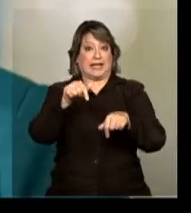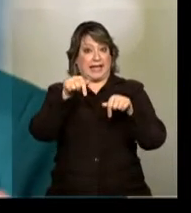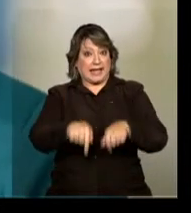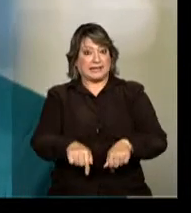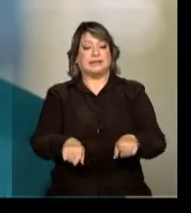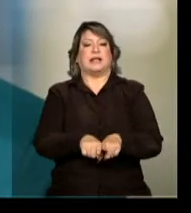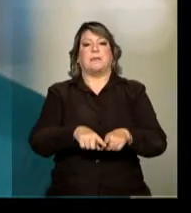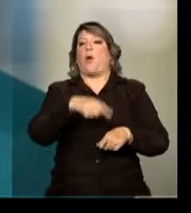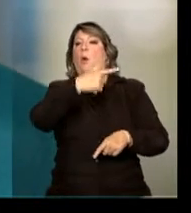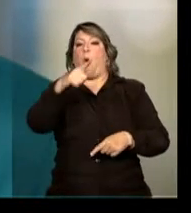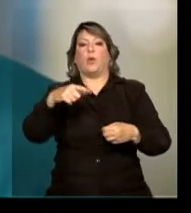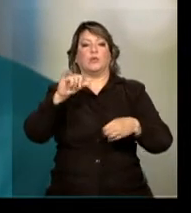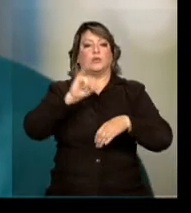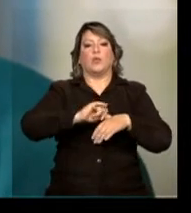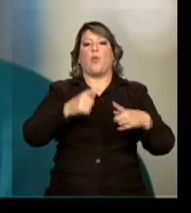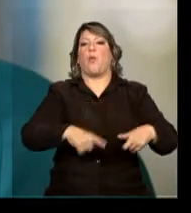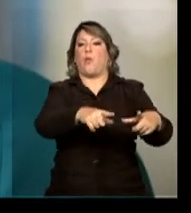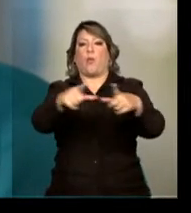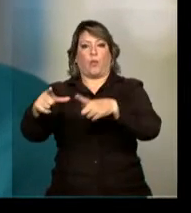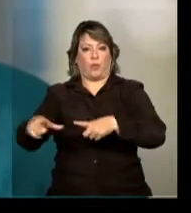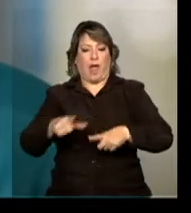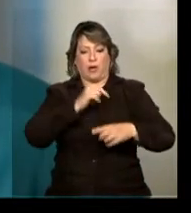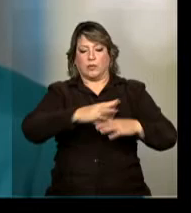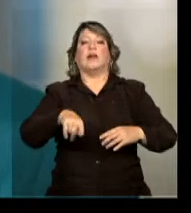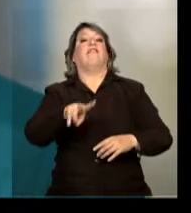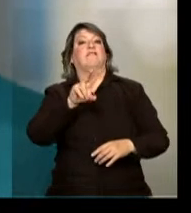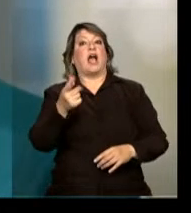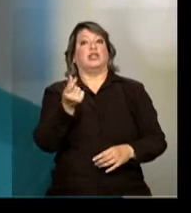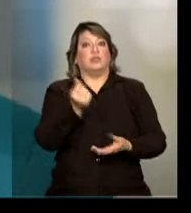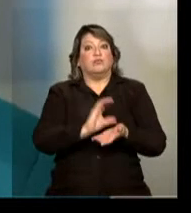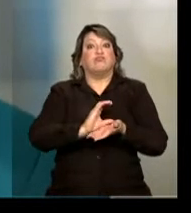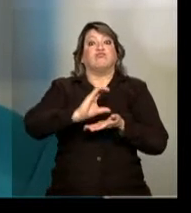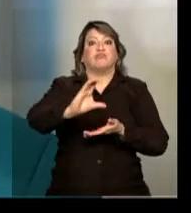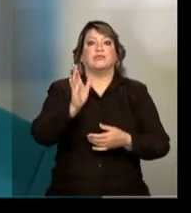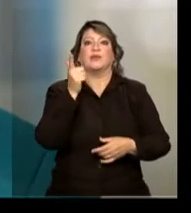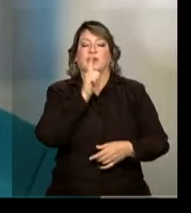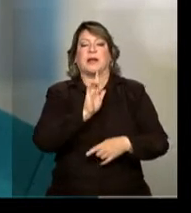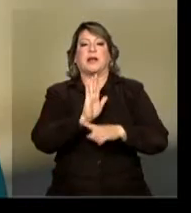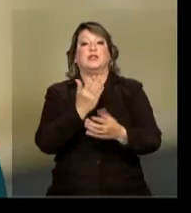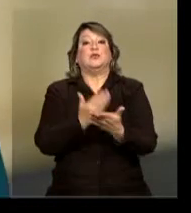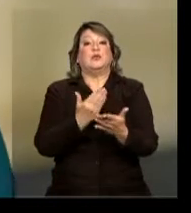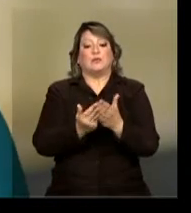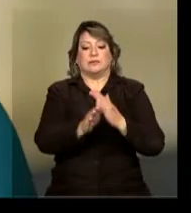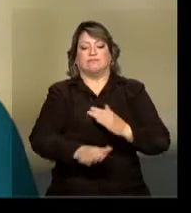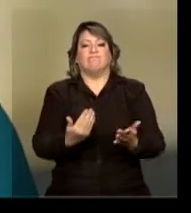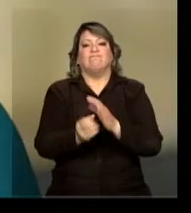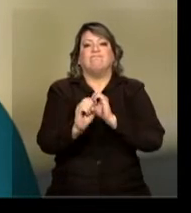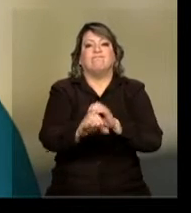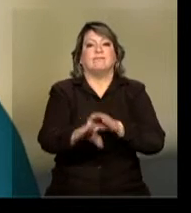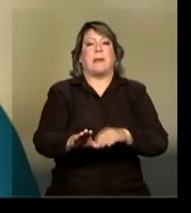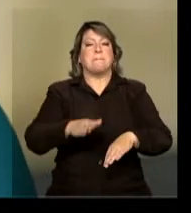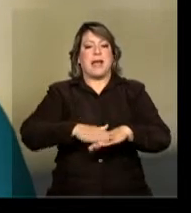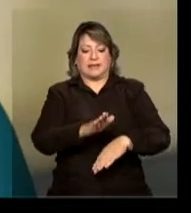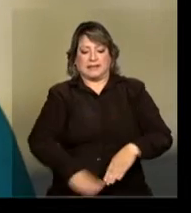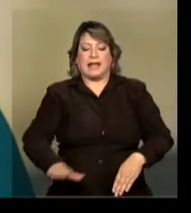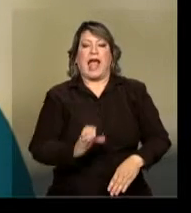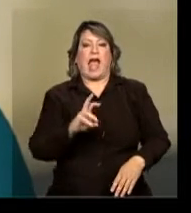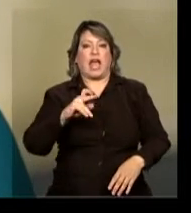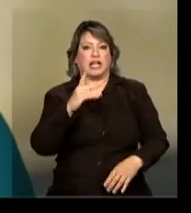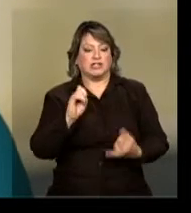em outros campos vão gerar recursos gigantescos para a educação mais creches